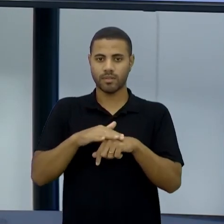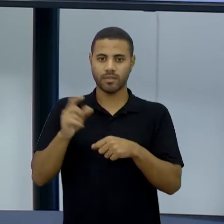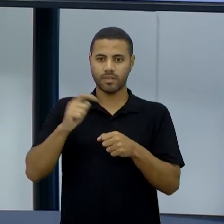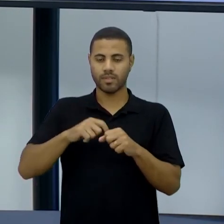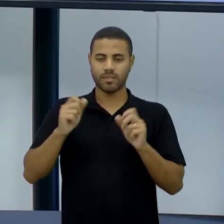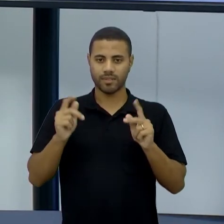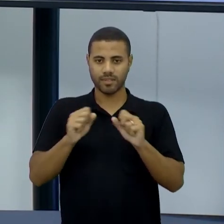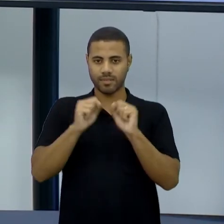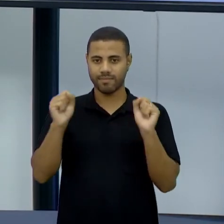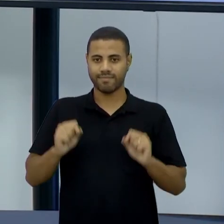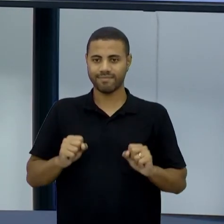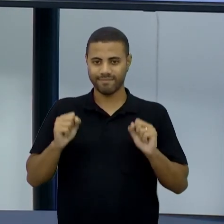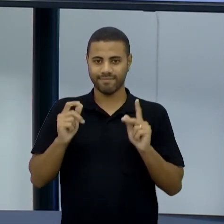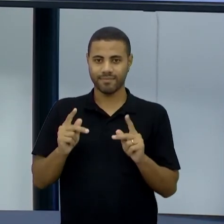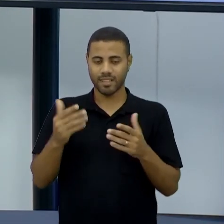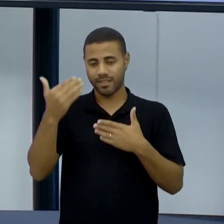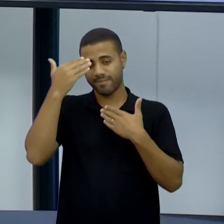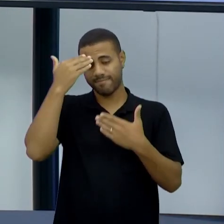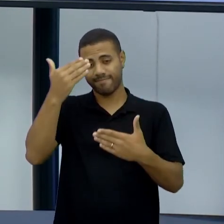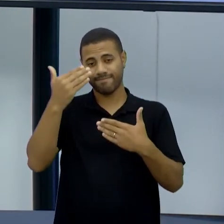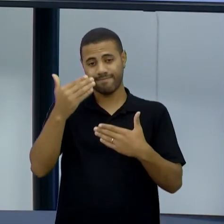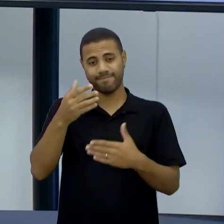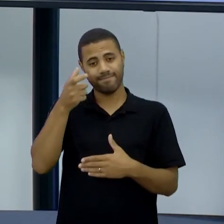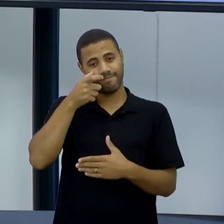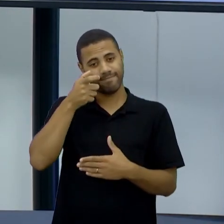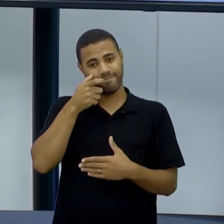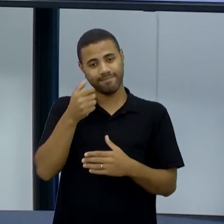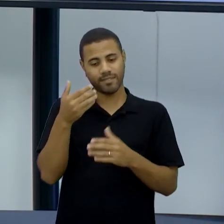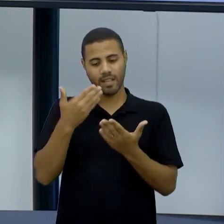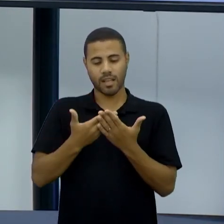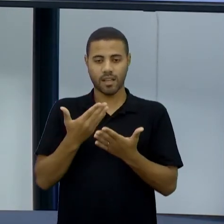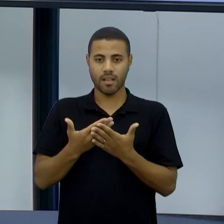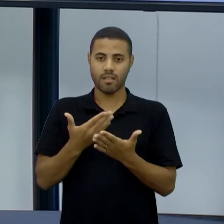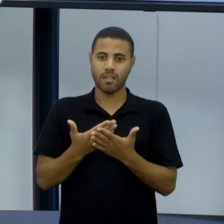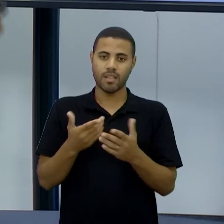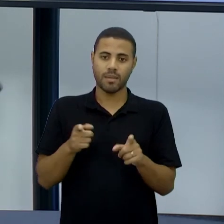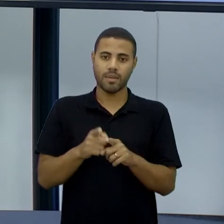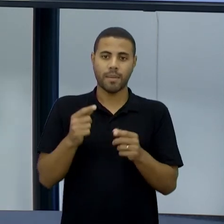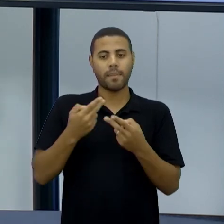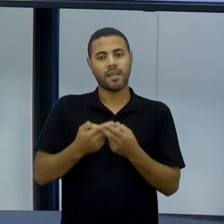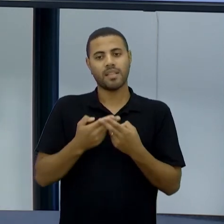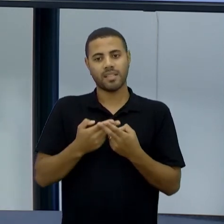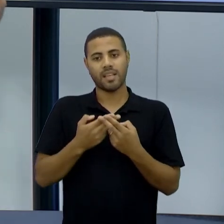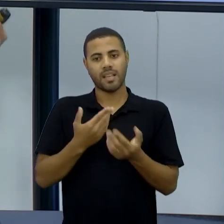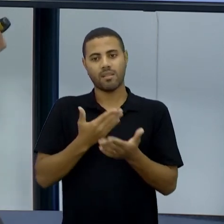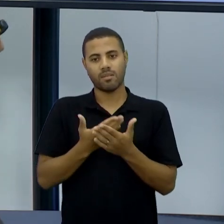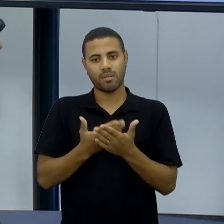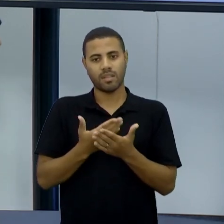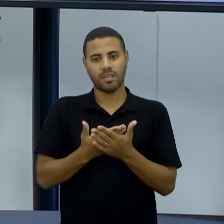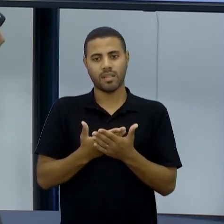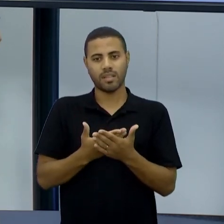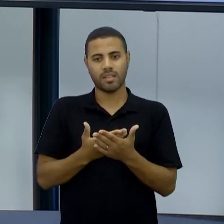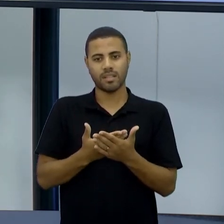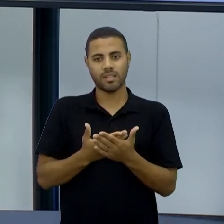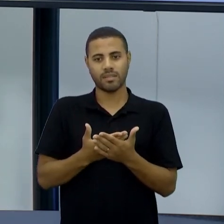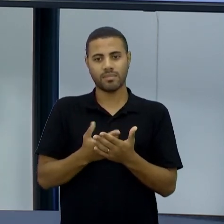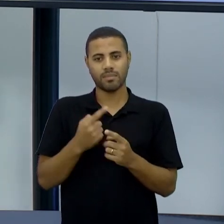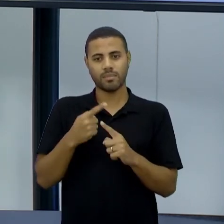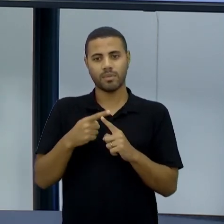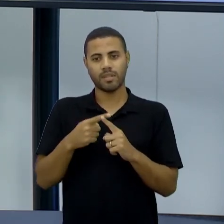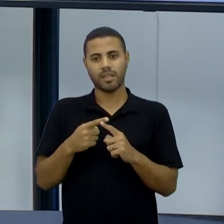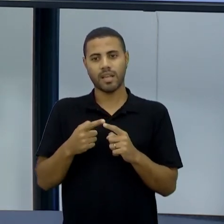nossa sistematização. Eu quero agradecer, né? Espero que vocês tenham tido paciência para escutar essa aula super